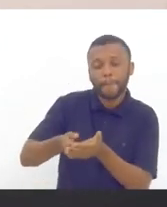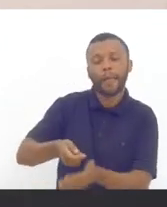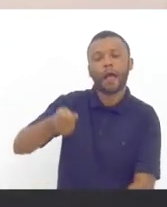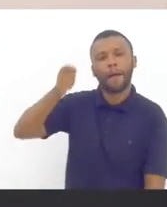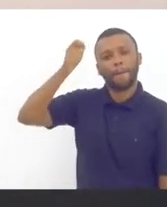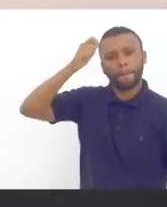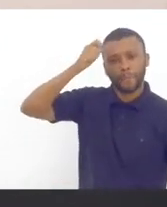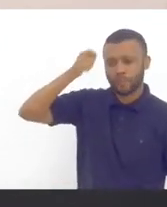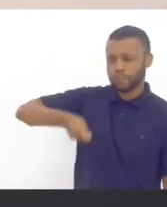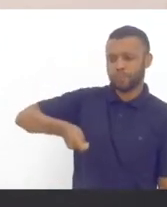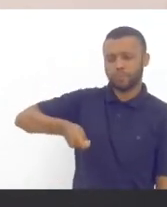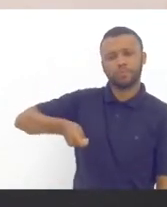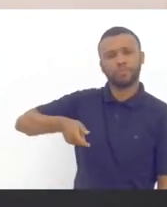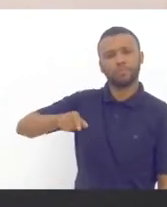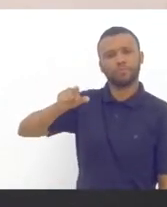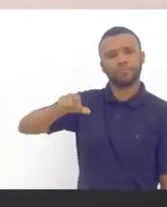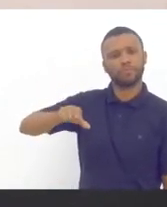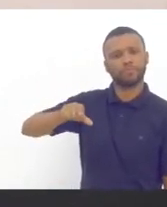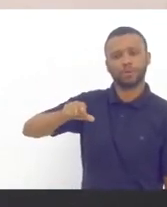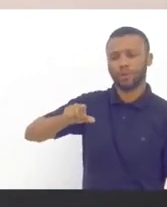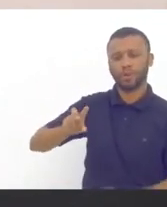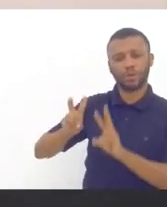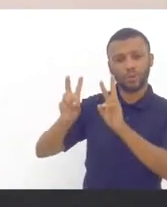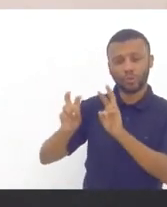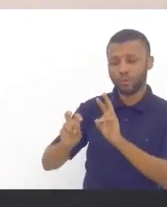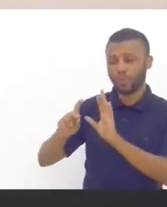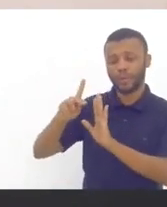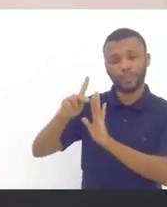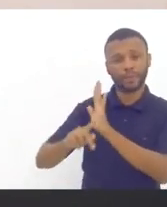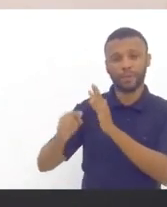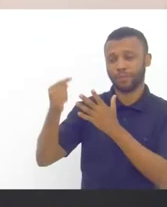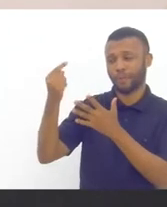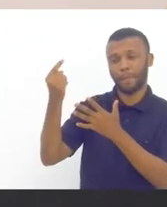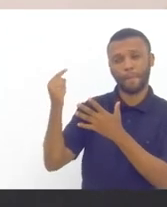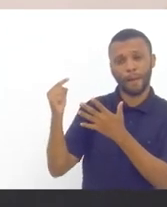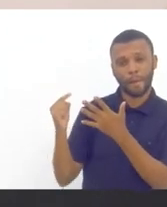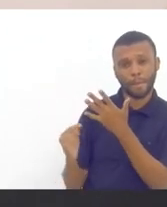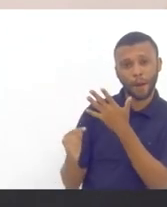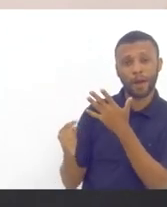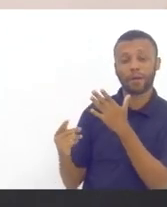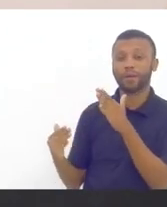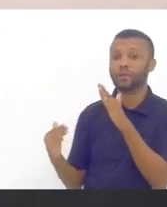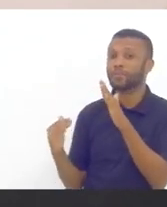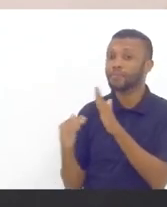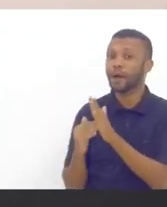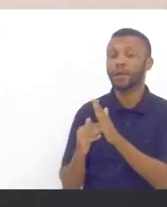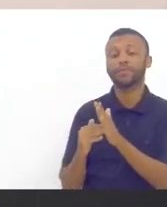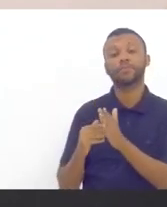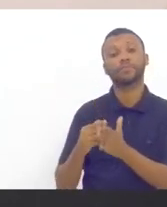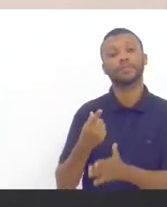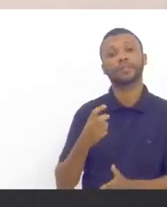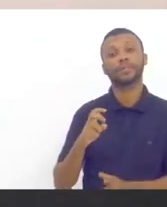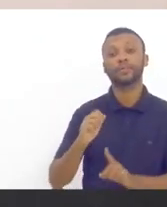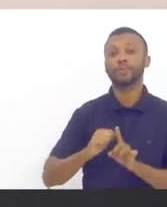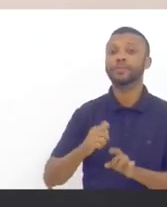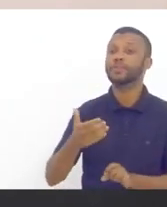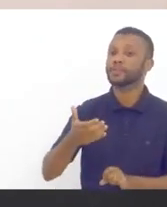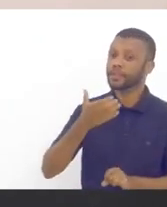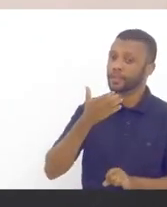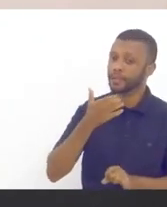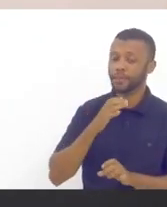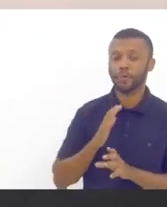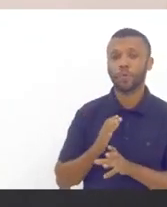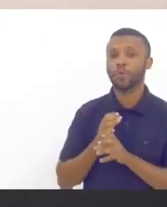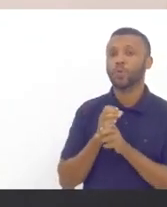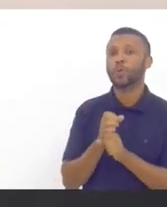sobre tudo isso, que é, no máximo, 15 de dezembro, 45 dias. Né? Então, eu fico